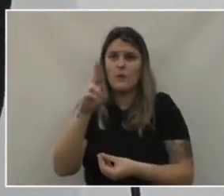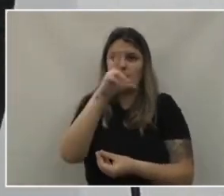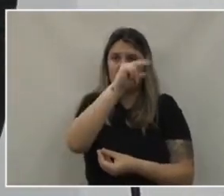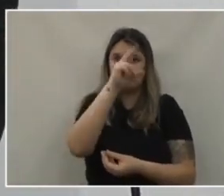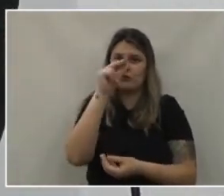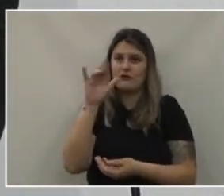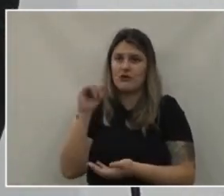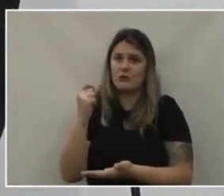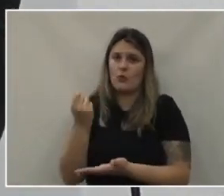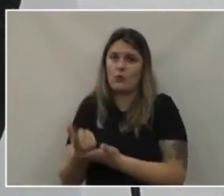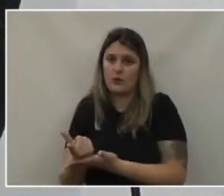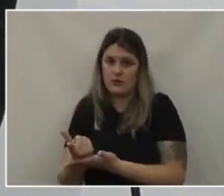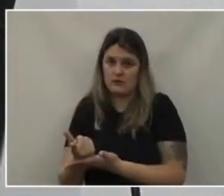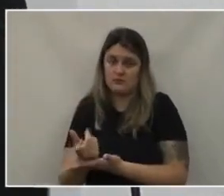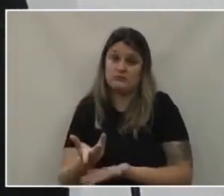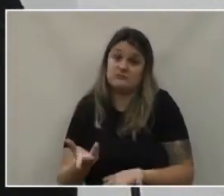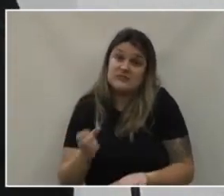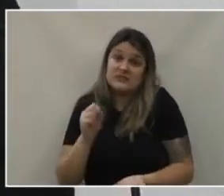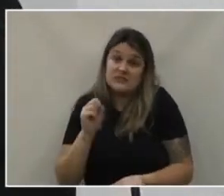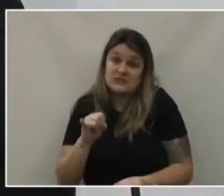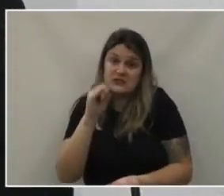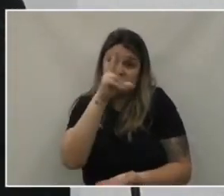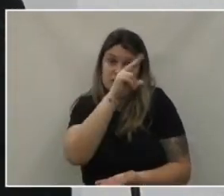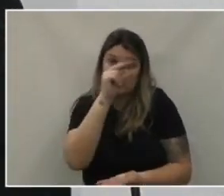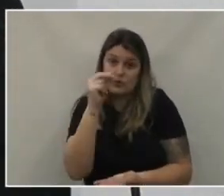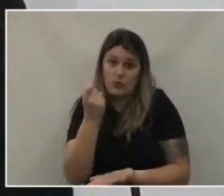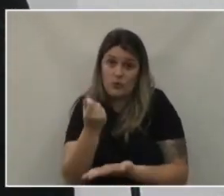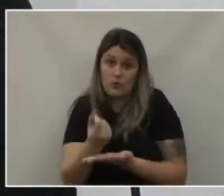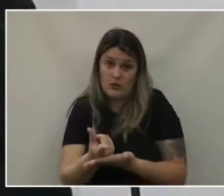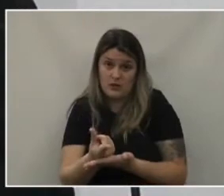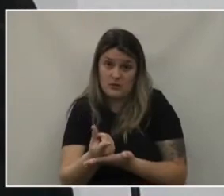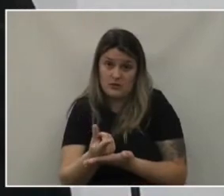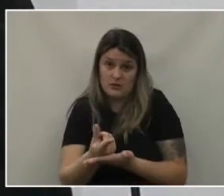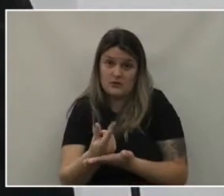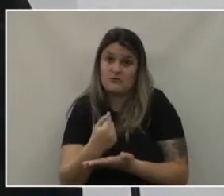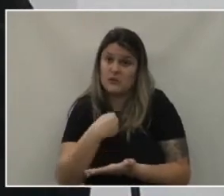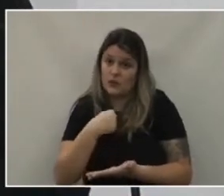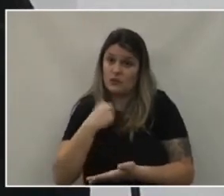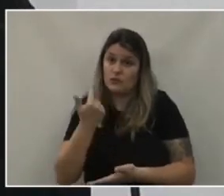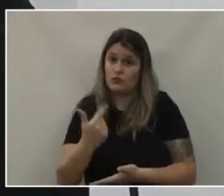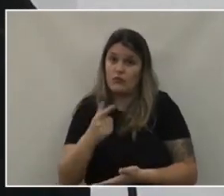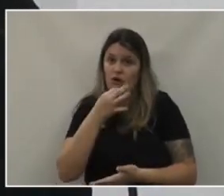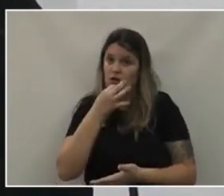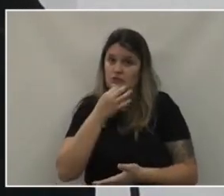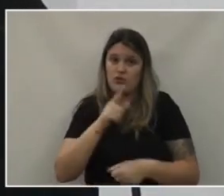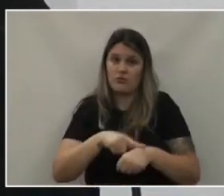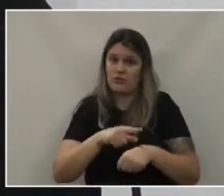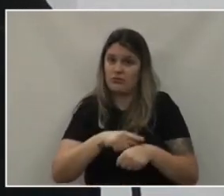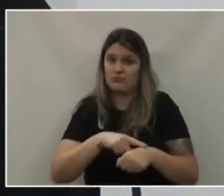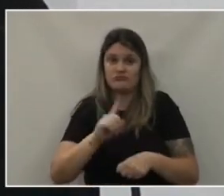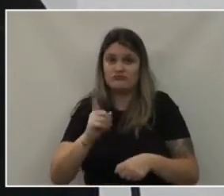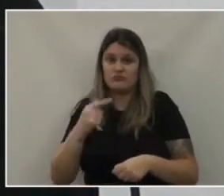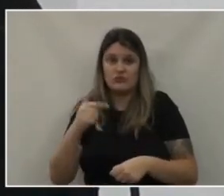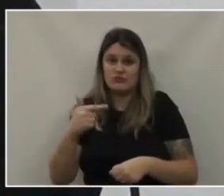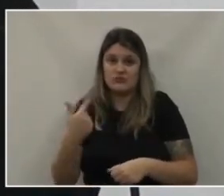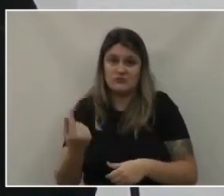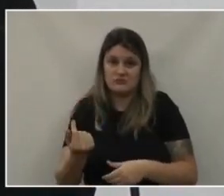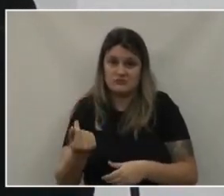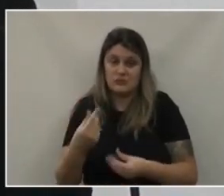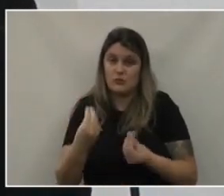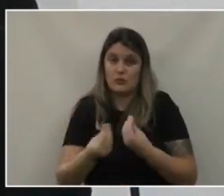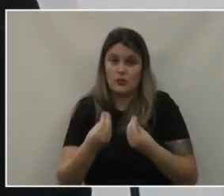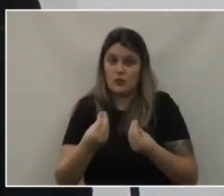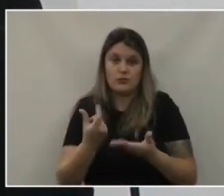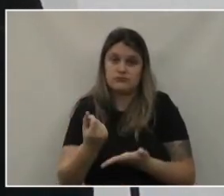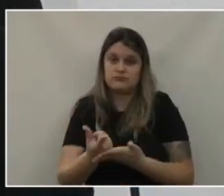que comprar? Se a prefeitura tiver que comprar, mais uma vez eu reforço, dizendo que agora não é o momento de